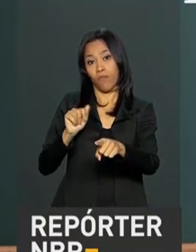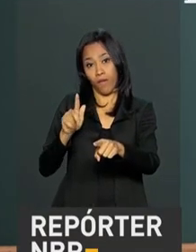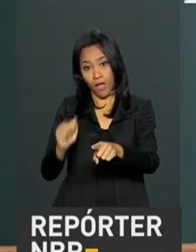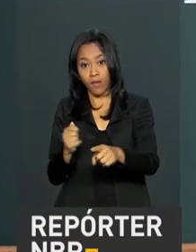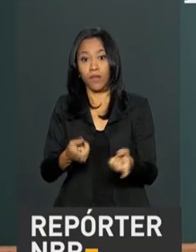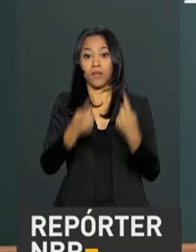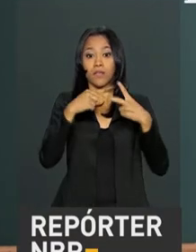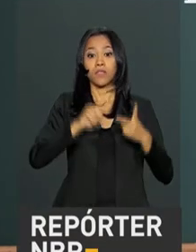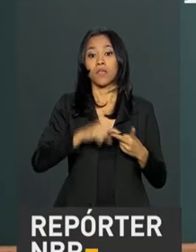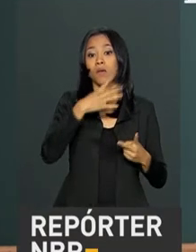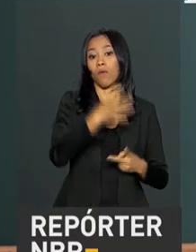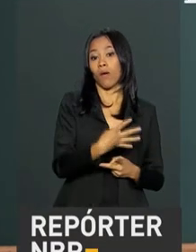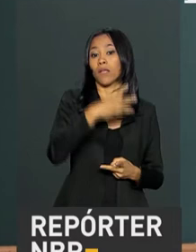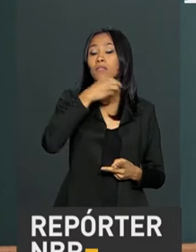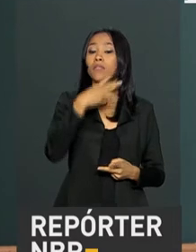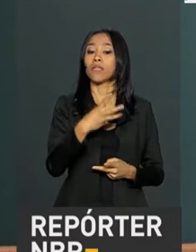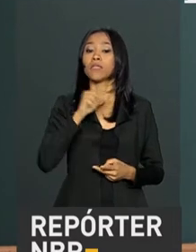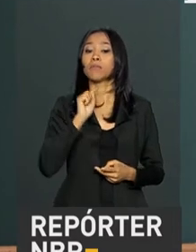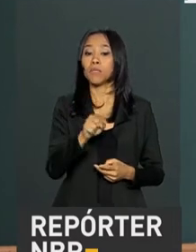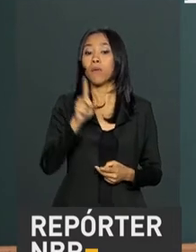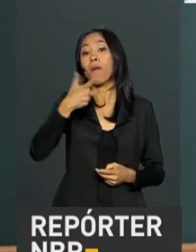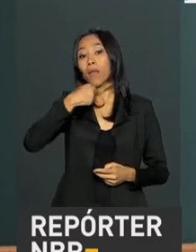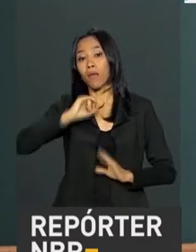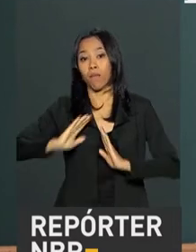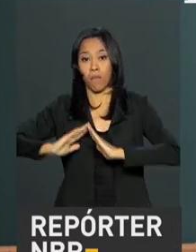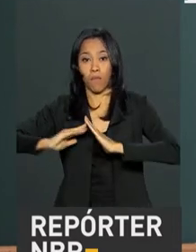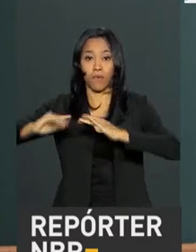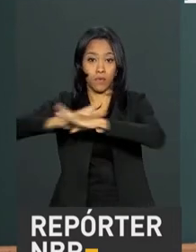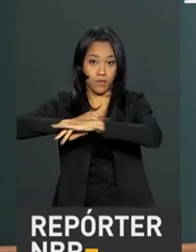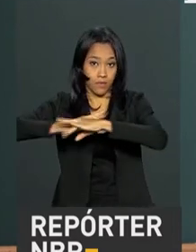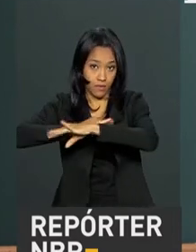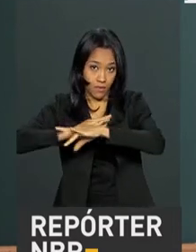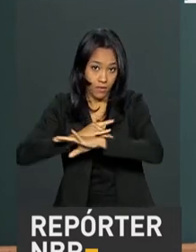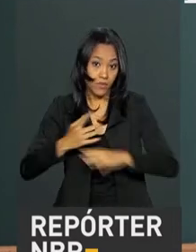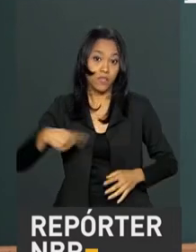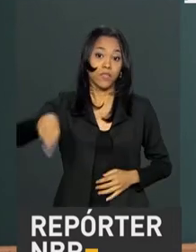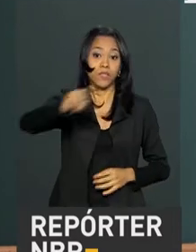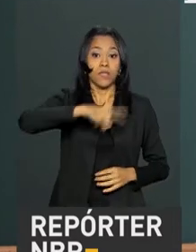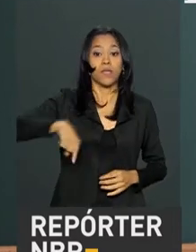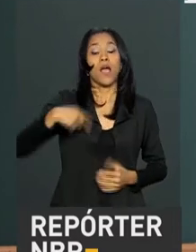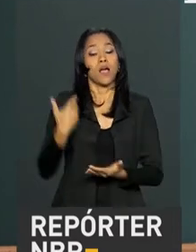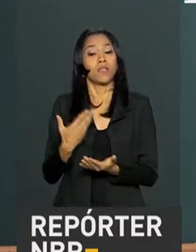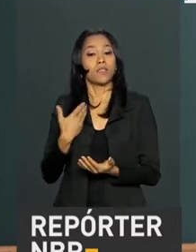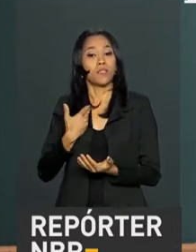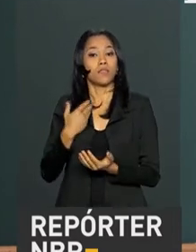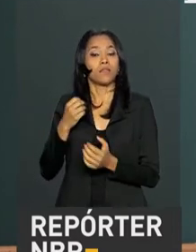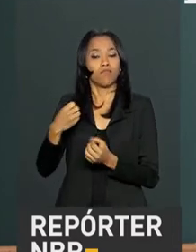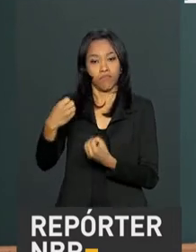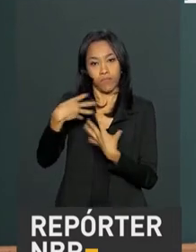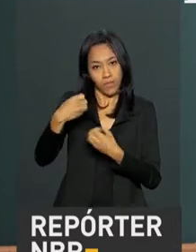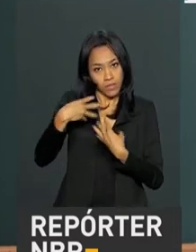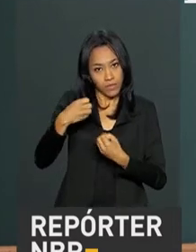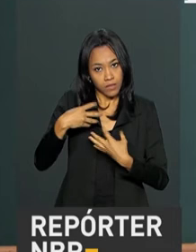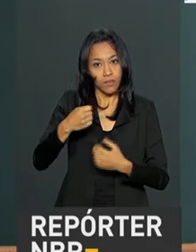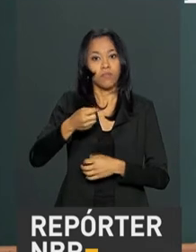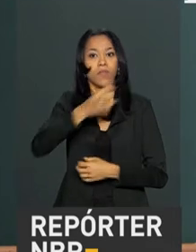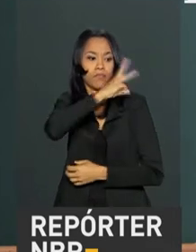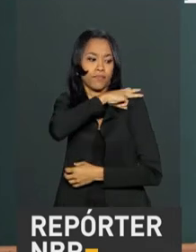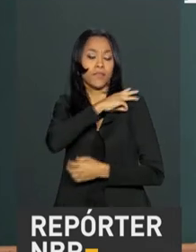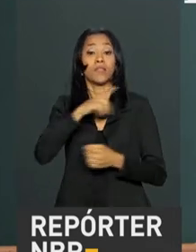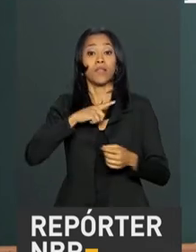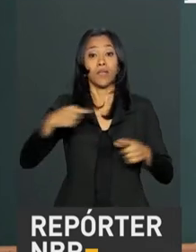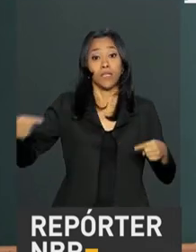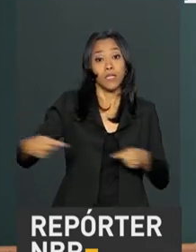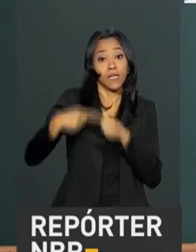três mil são para o chamado módulo urbano neste caso além das aulas do ensino fundamental os estudantes aprendem profissões ligadas